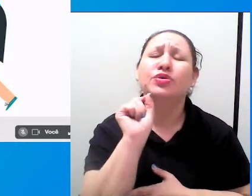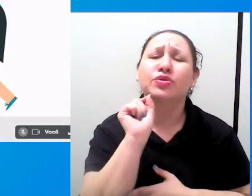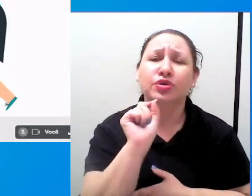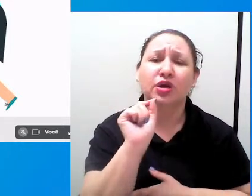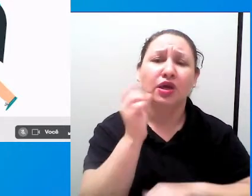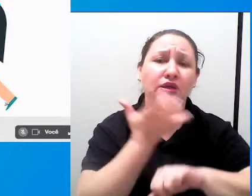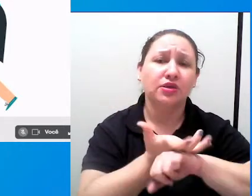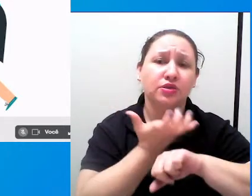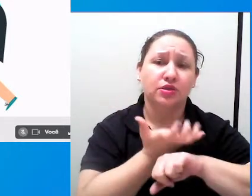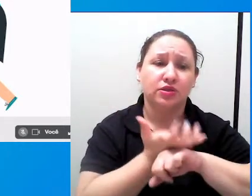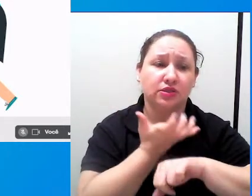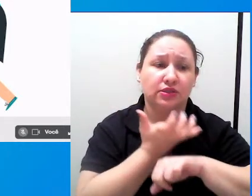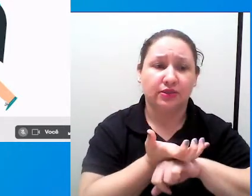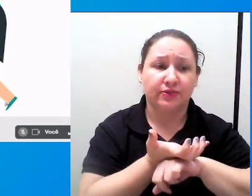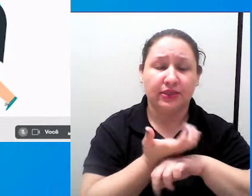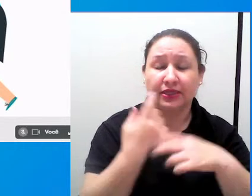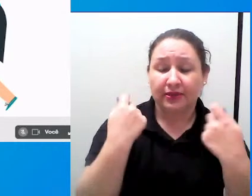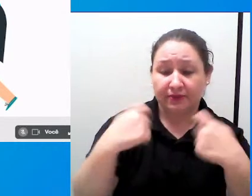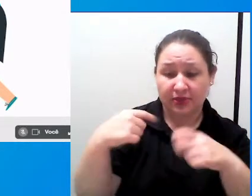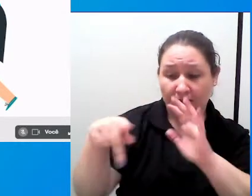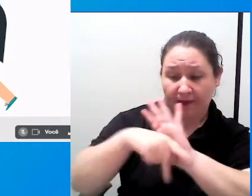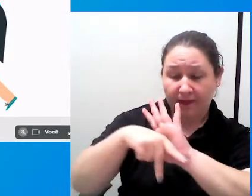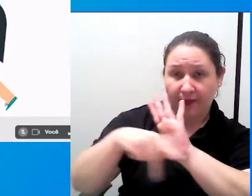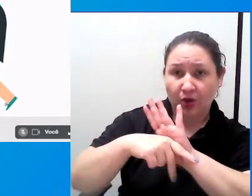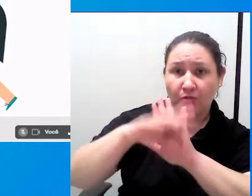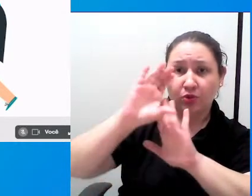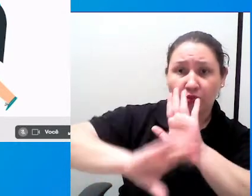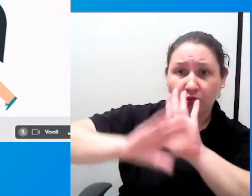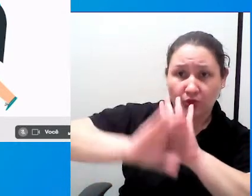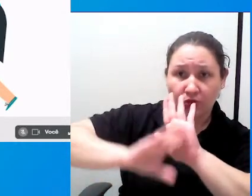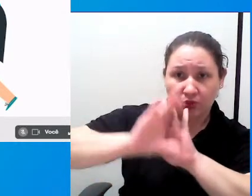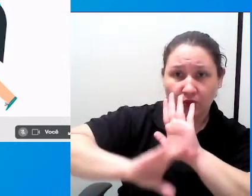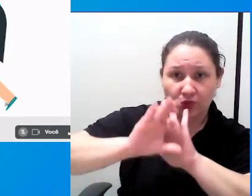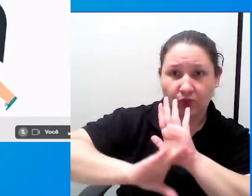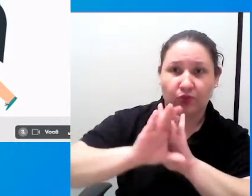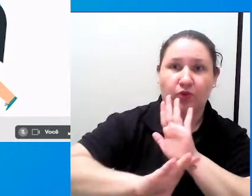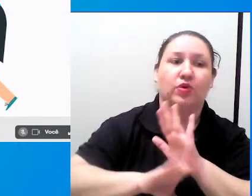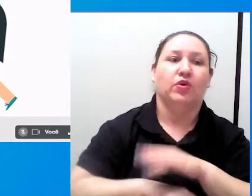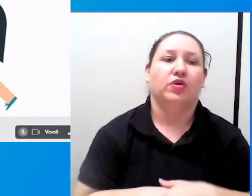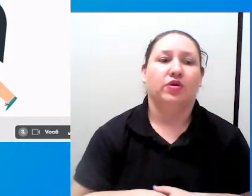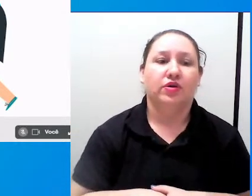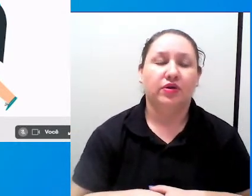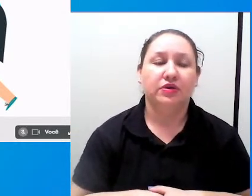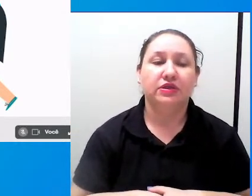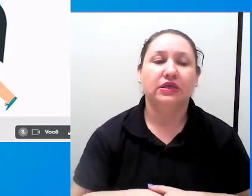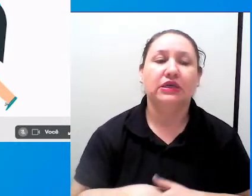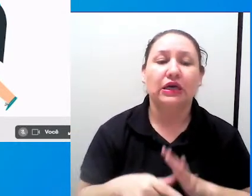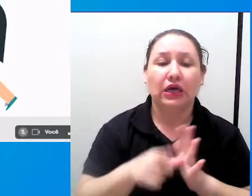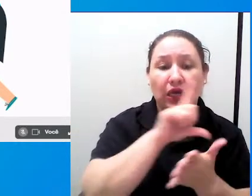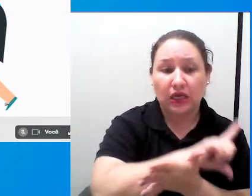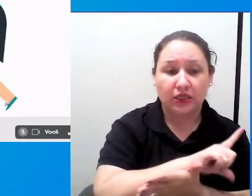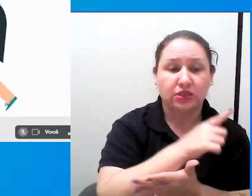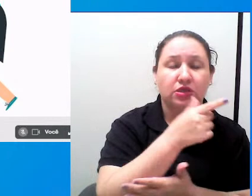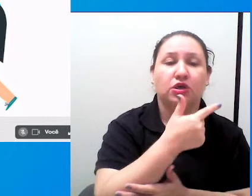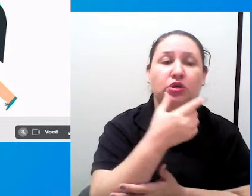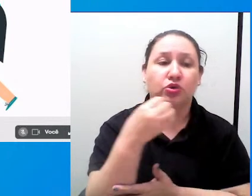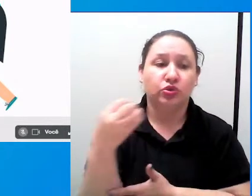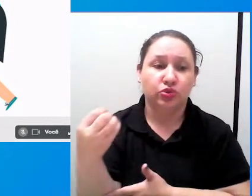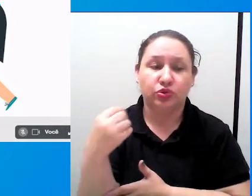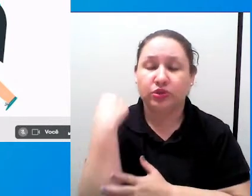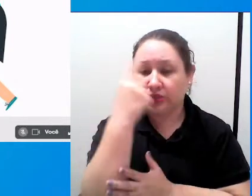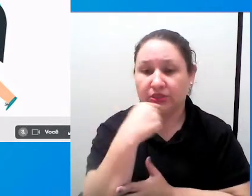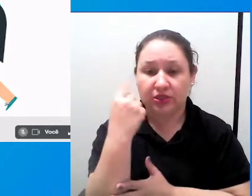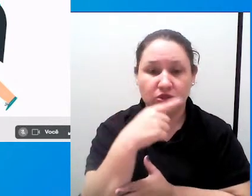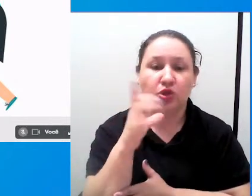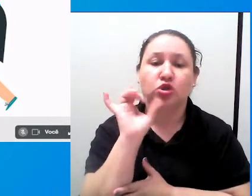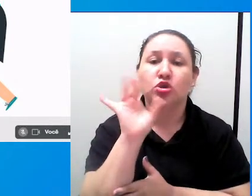de componentes curriculares. Perdão, gente. Antes a gente tinha 200 horas de atividades